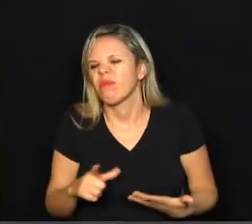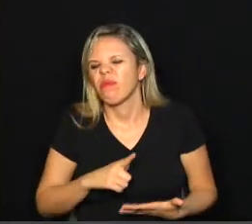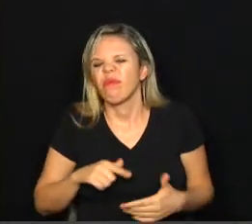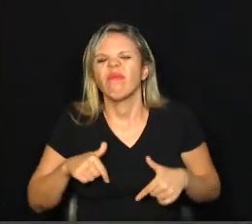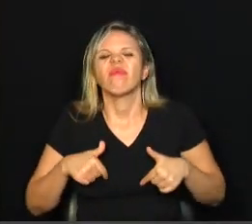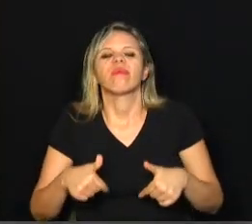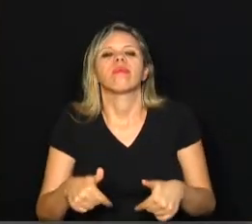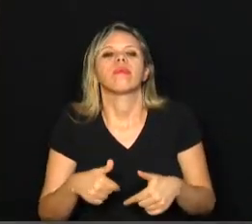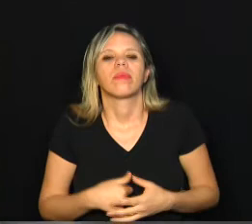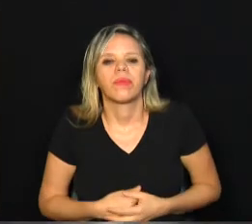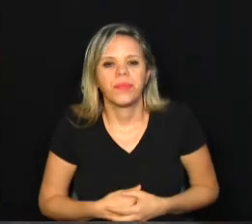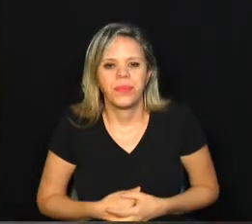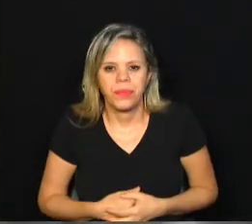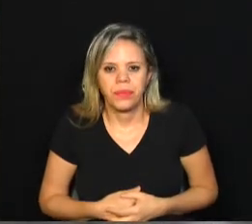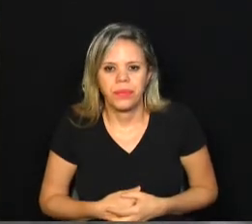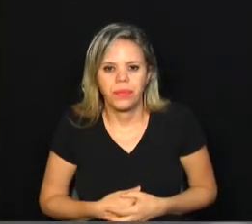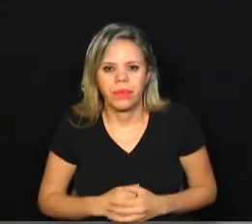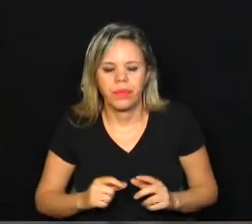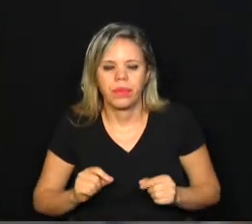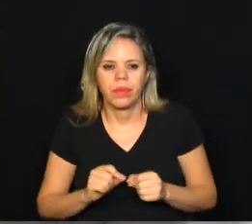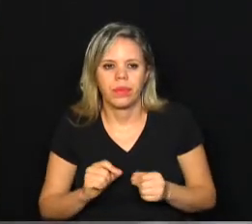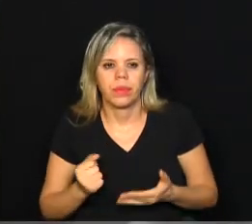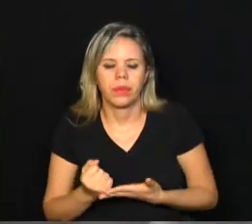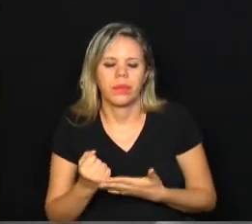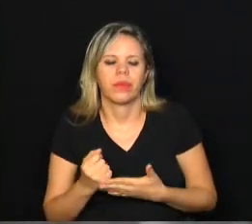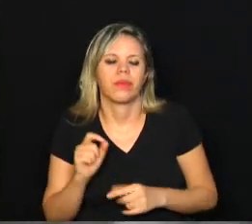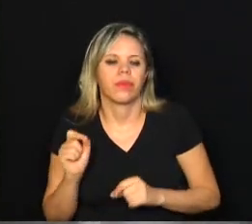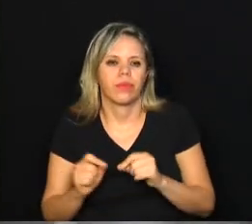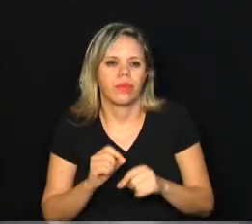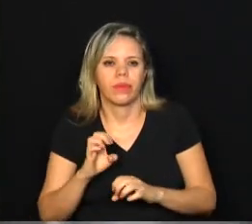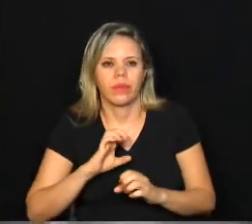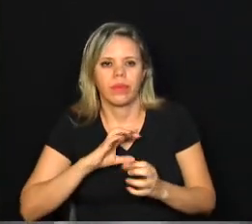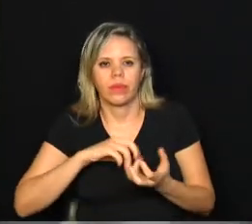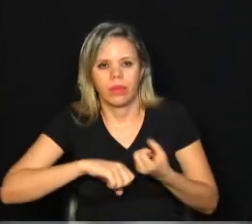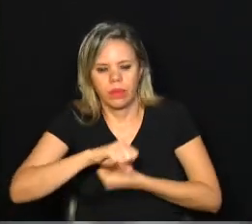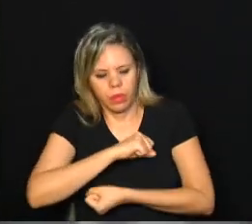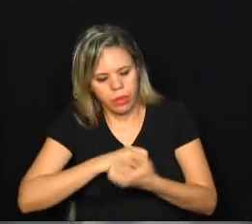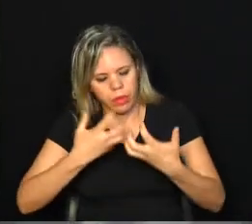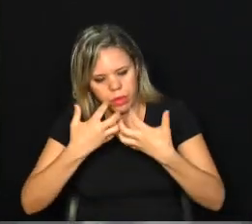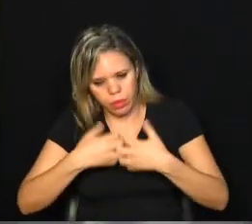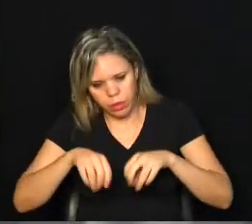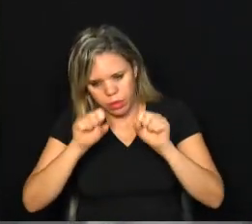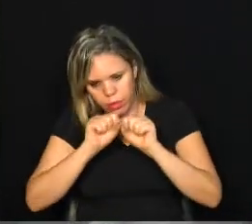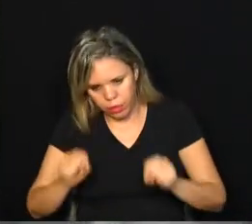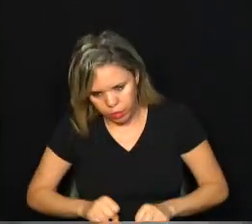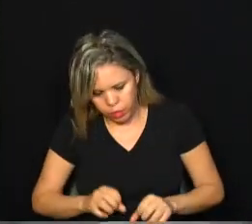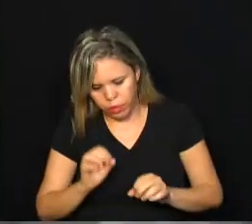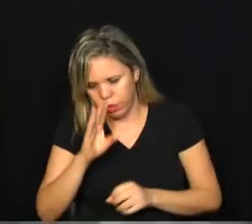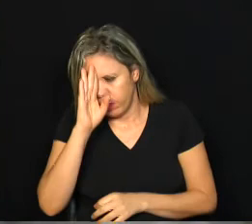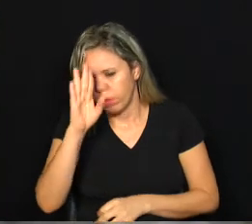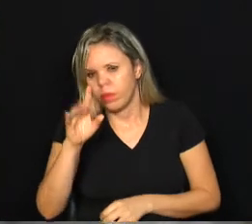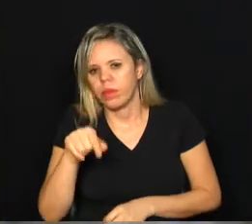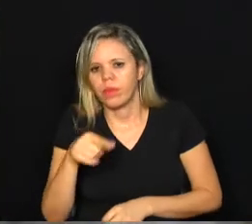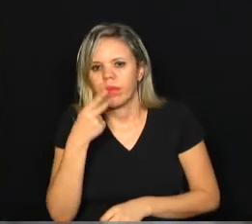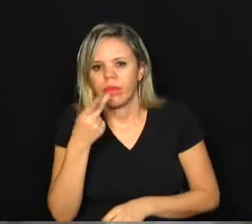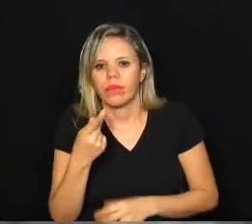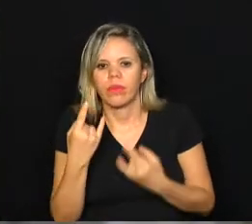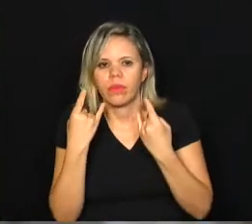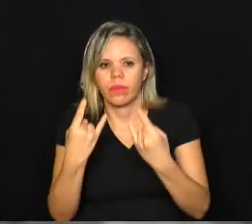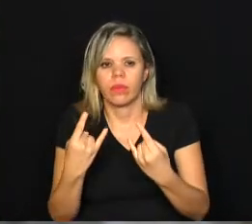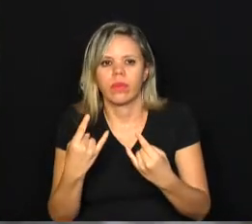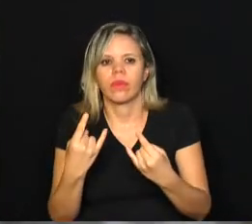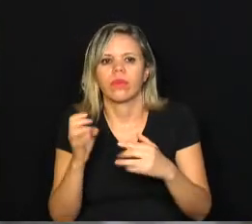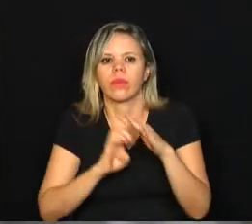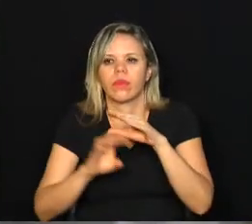agir, têm que atuar para que o ecossistema possa funcionar. Mas o principal, quando você fala, o que atrai mais as